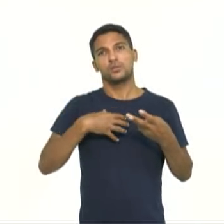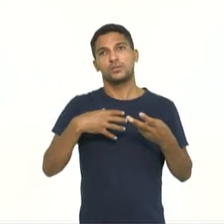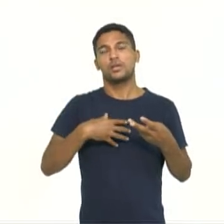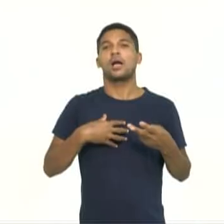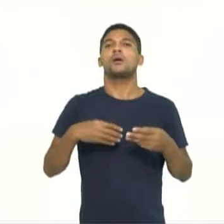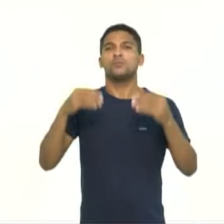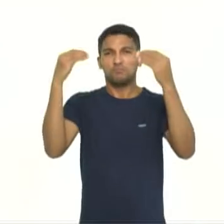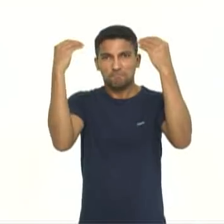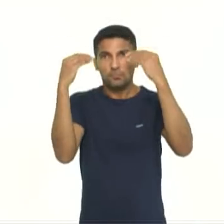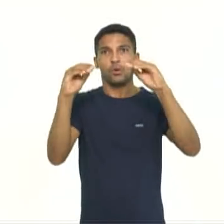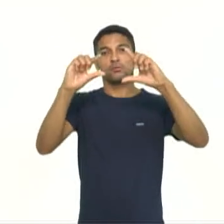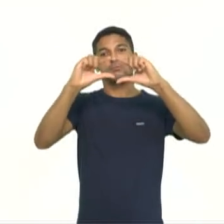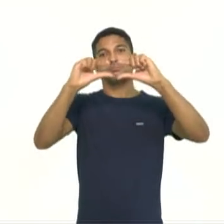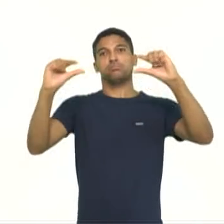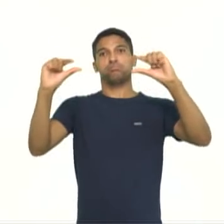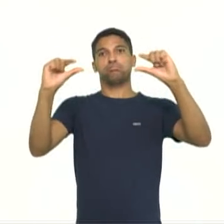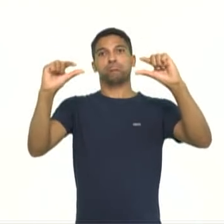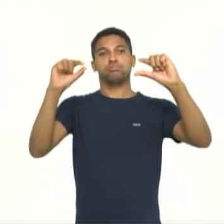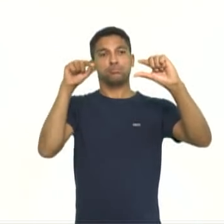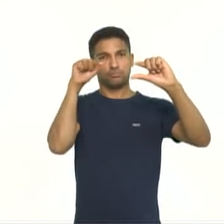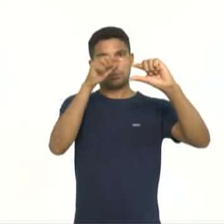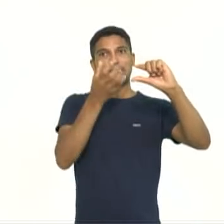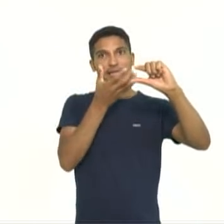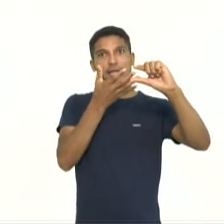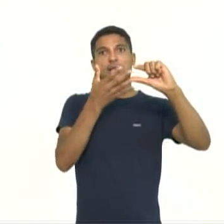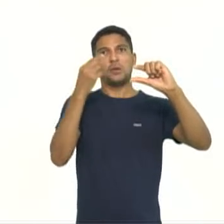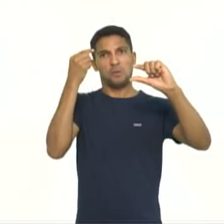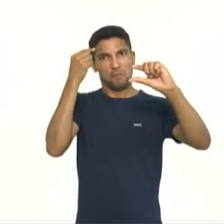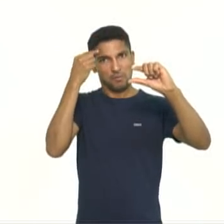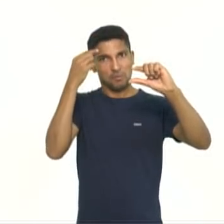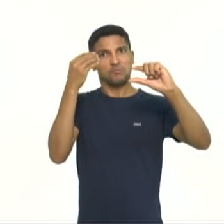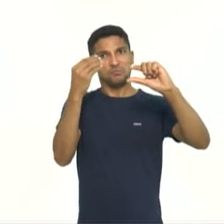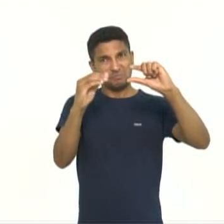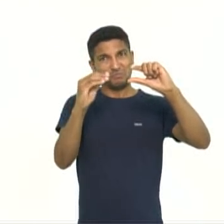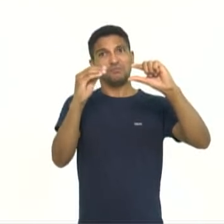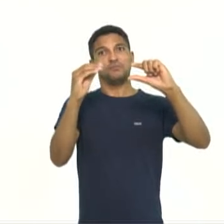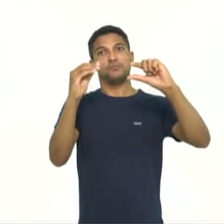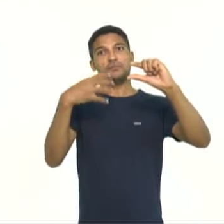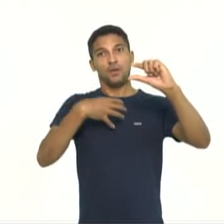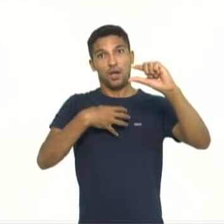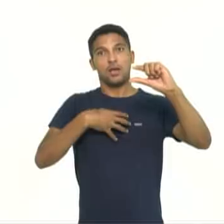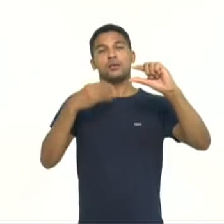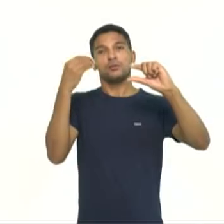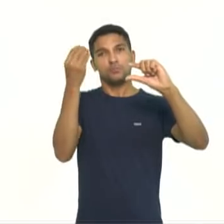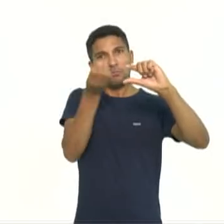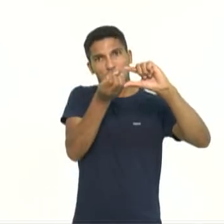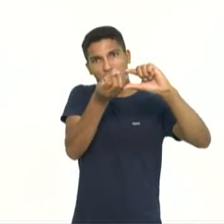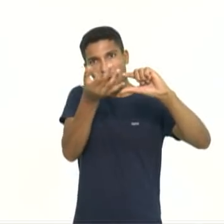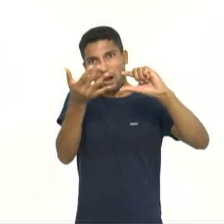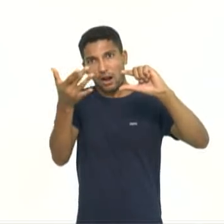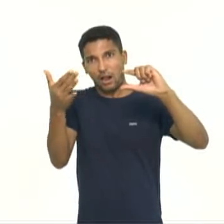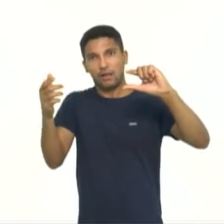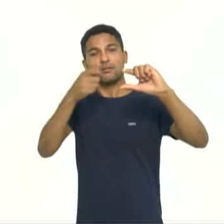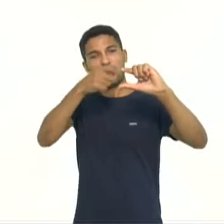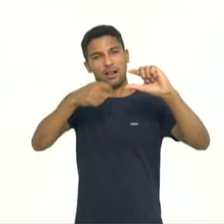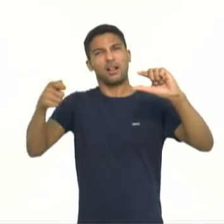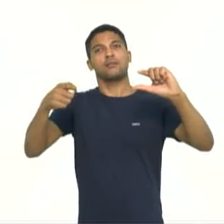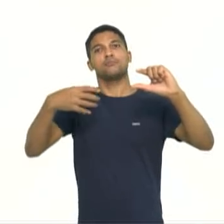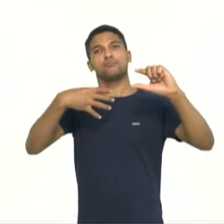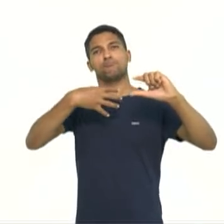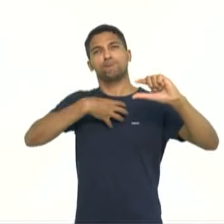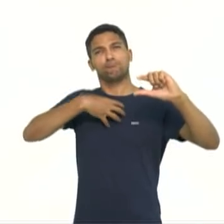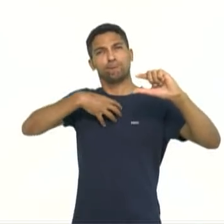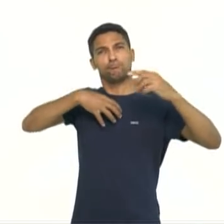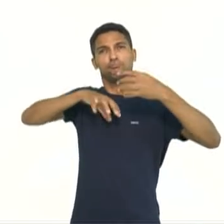ser nominal, que não apresenta verbo, ou verbal, apresenta verbo. Oração. Oração é